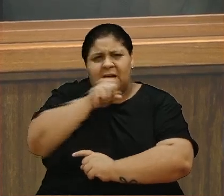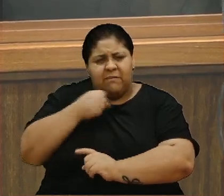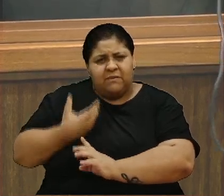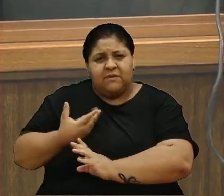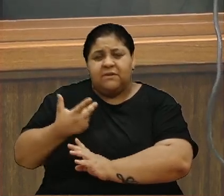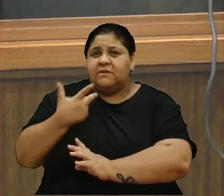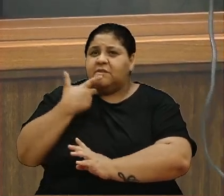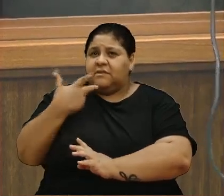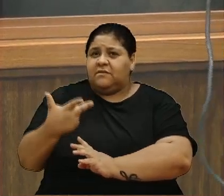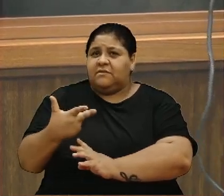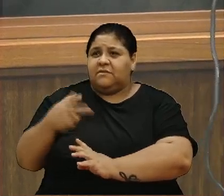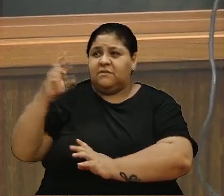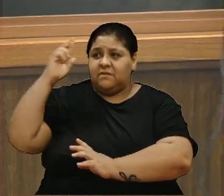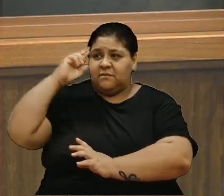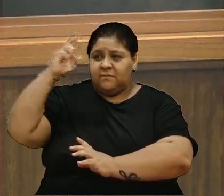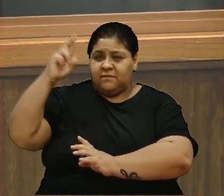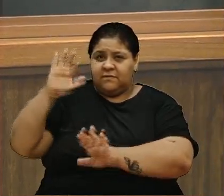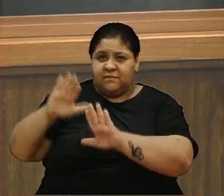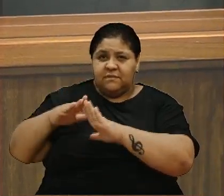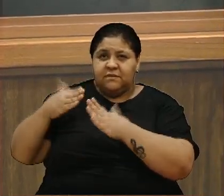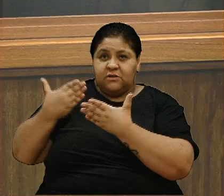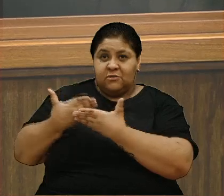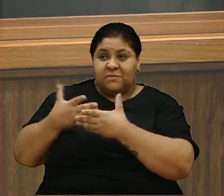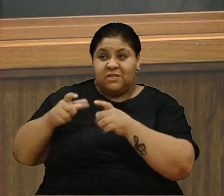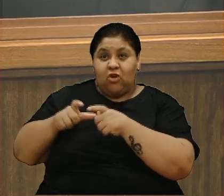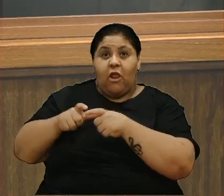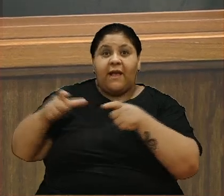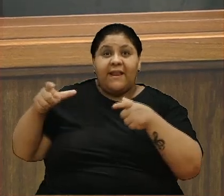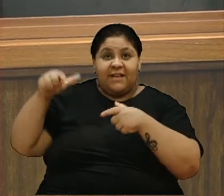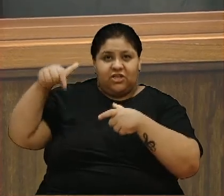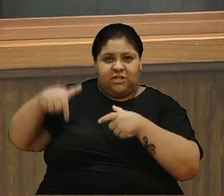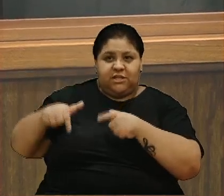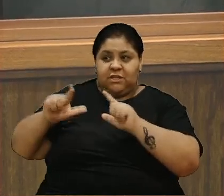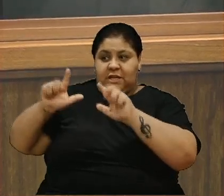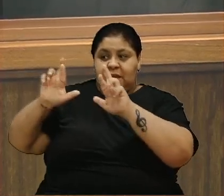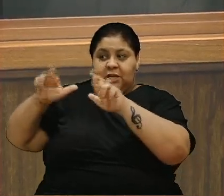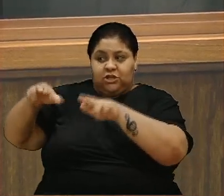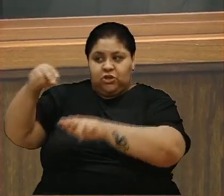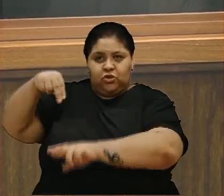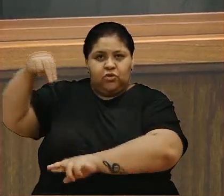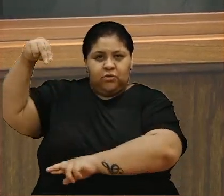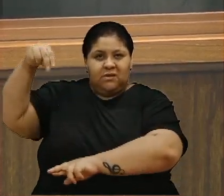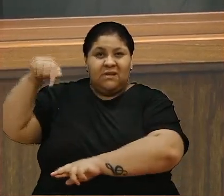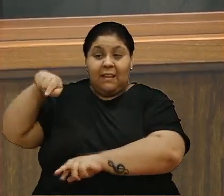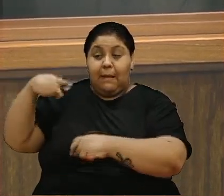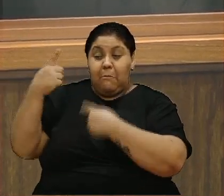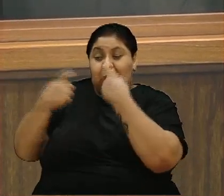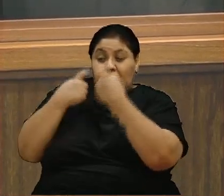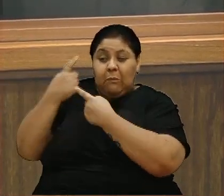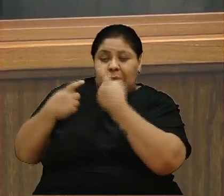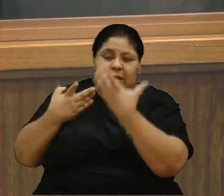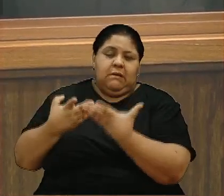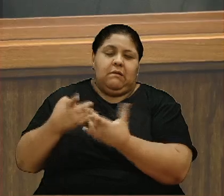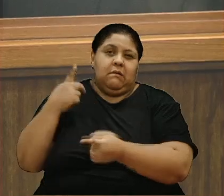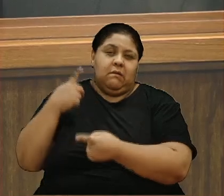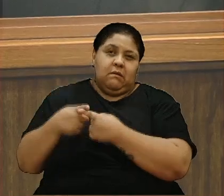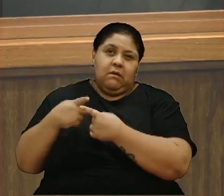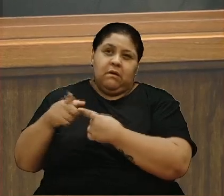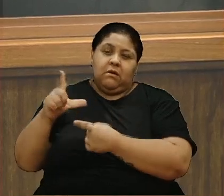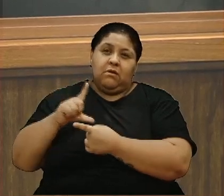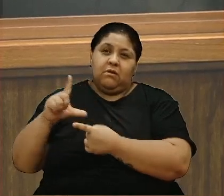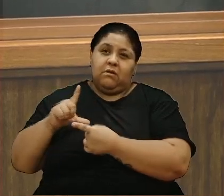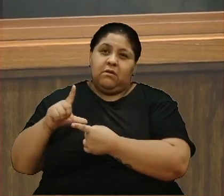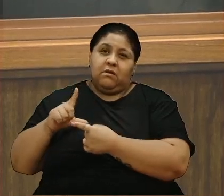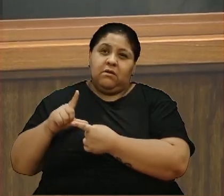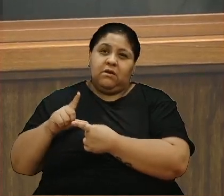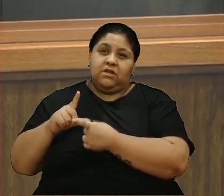eu falei com uma diretora de uma escola grande aqui da Zona Norte, e ela estava muito preocupada, porque ela tinha recebido